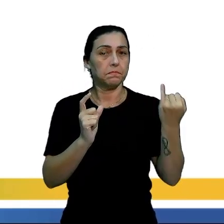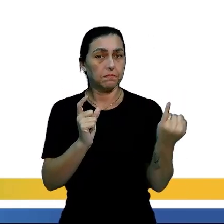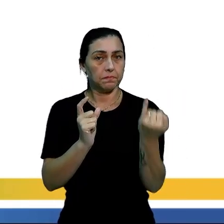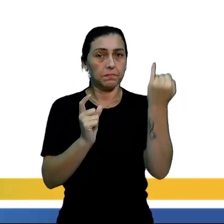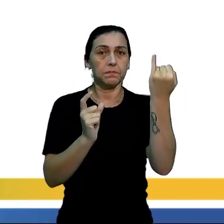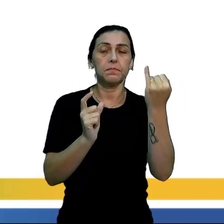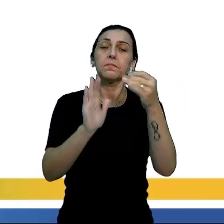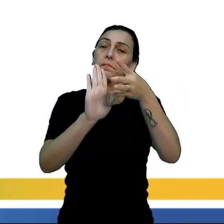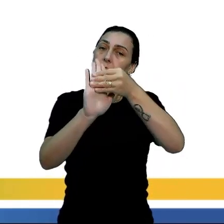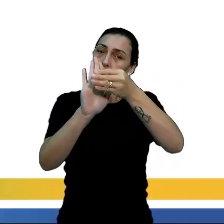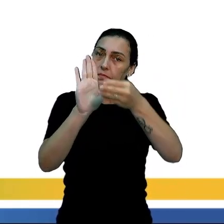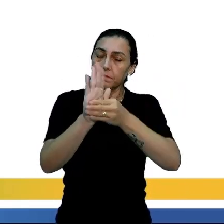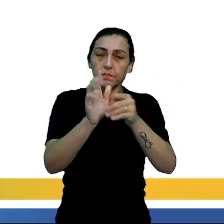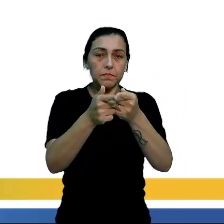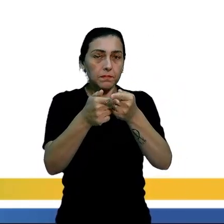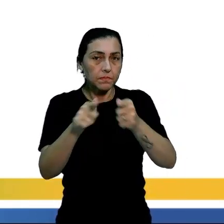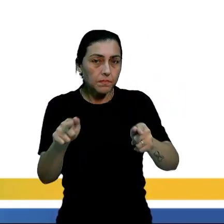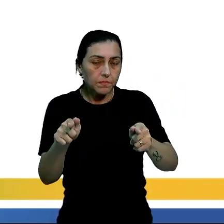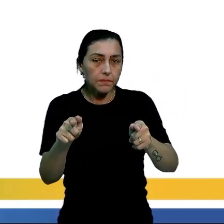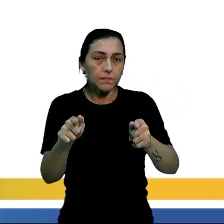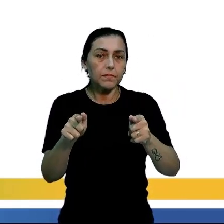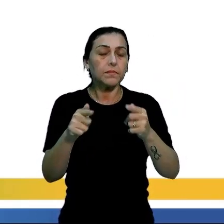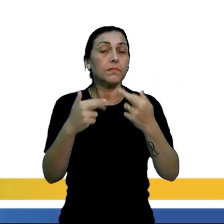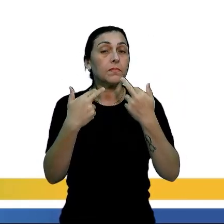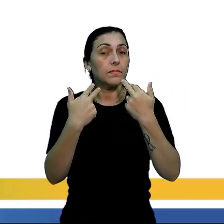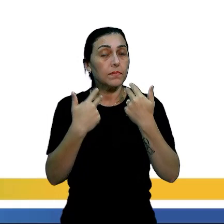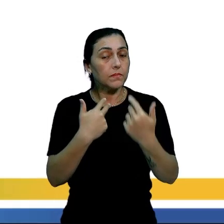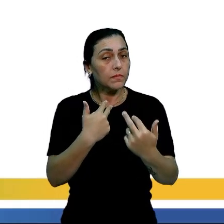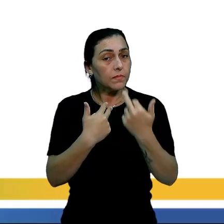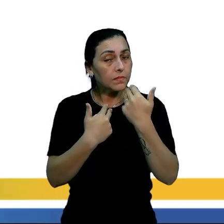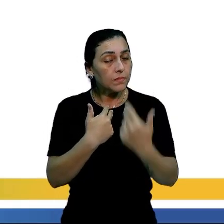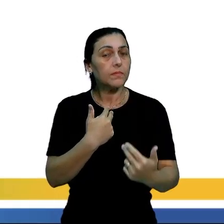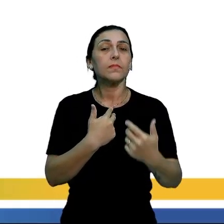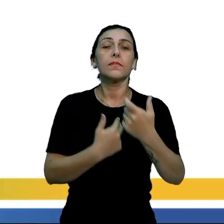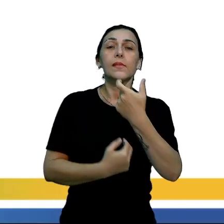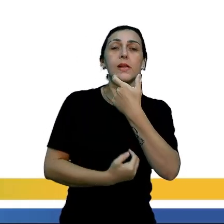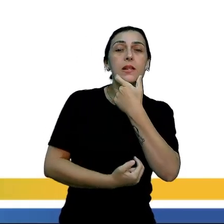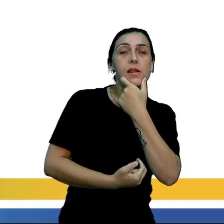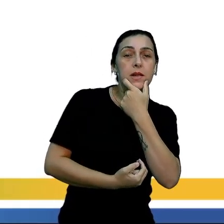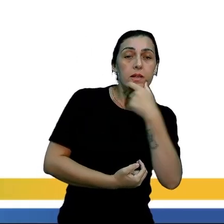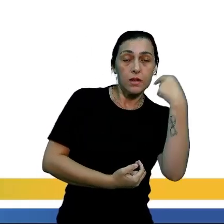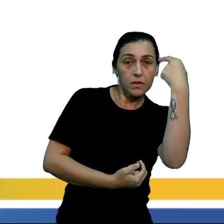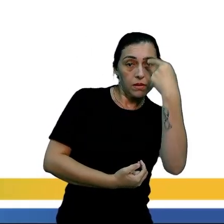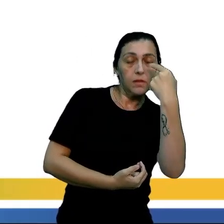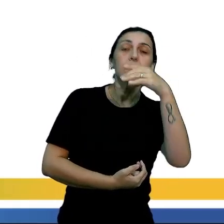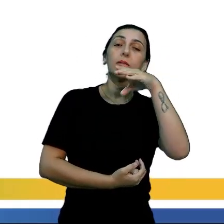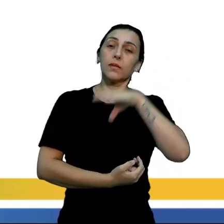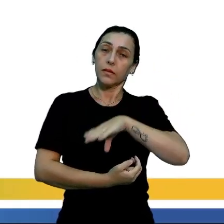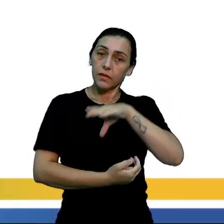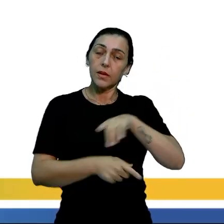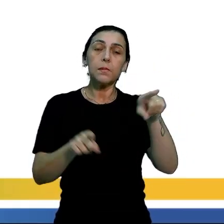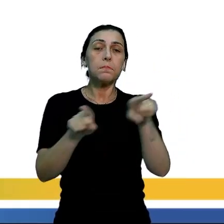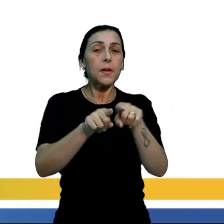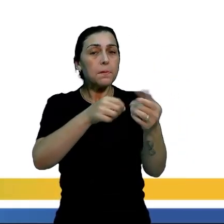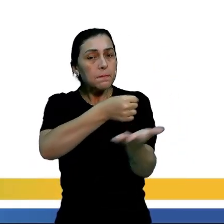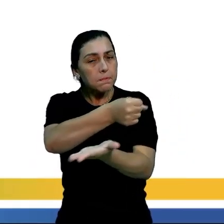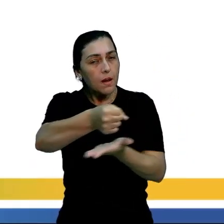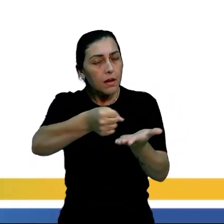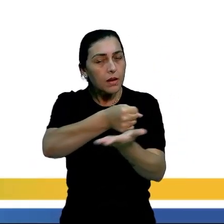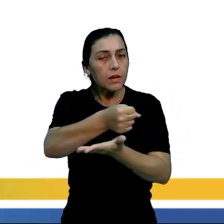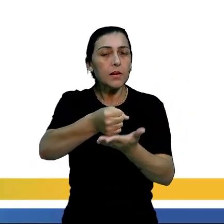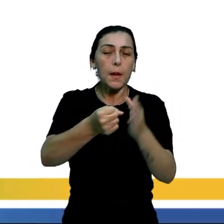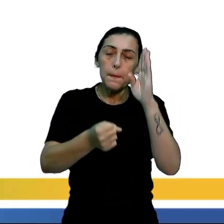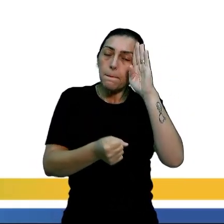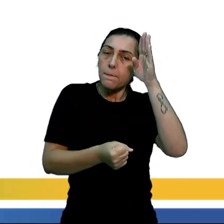esse conteúdo gramatical, tanto na língua espanhola quanto na língua portuguesa, tá? Ele é base para muita coisa, principalmente